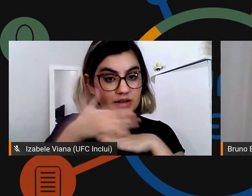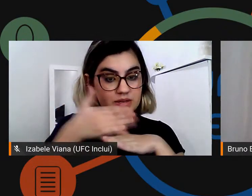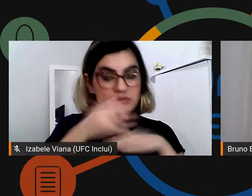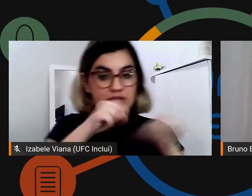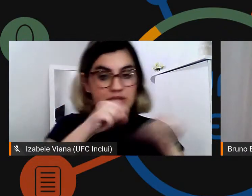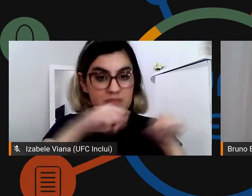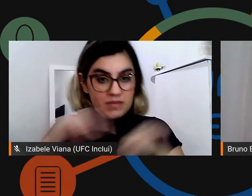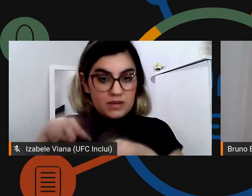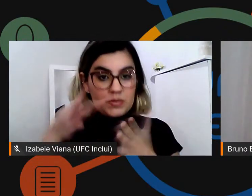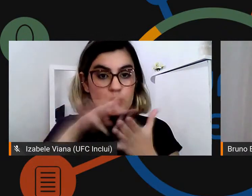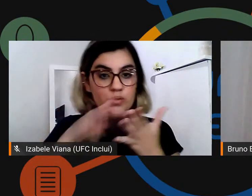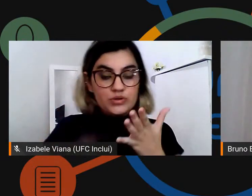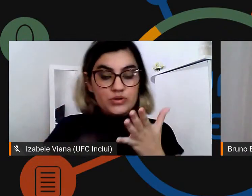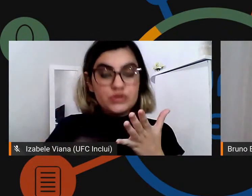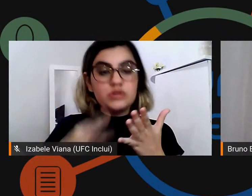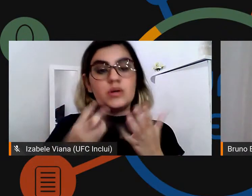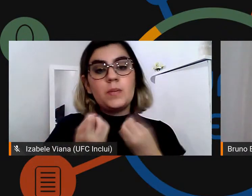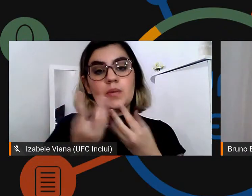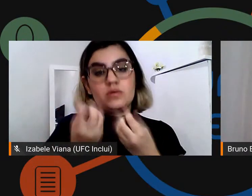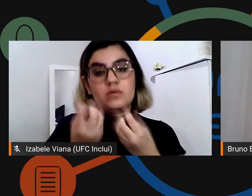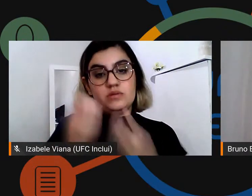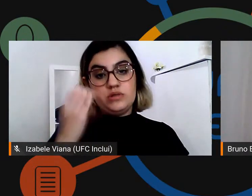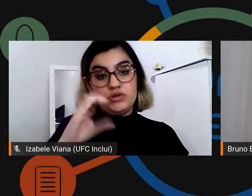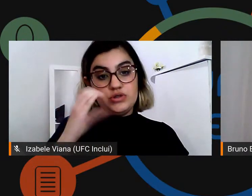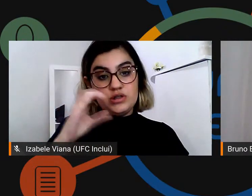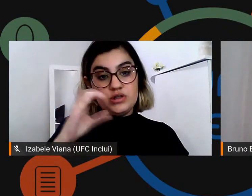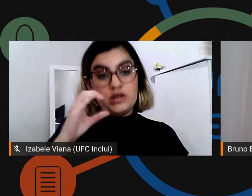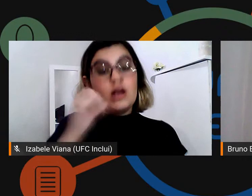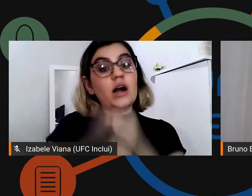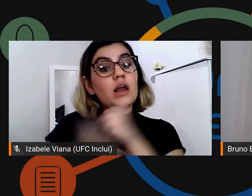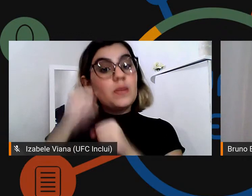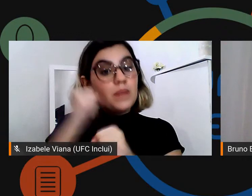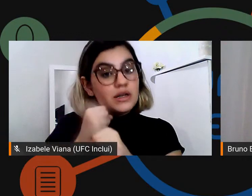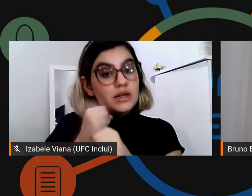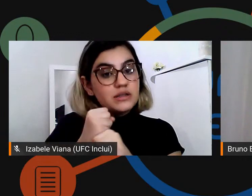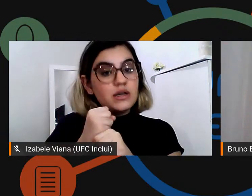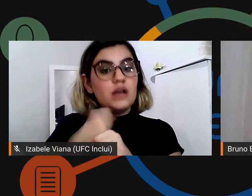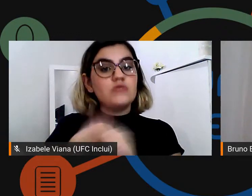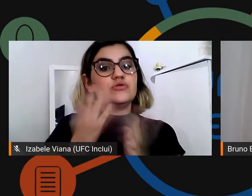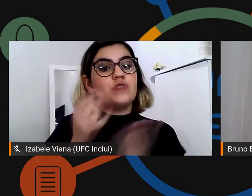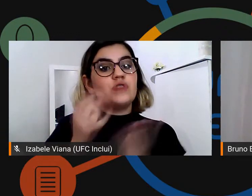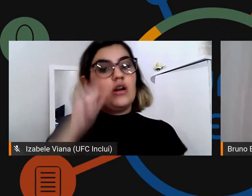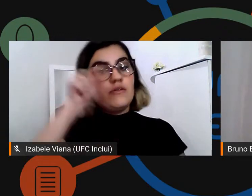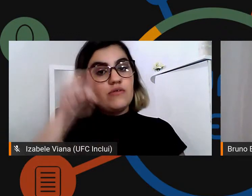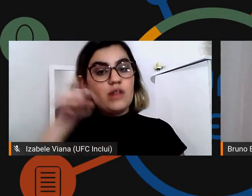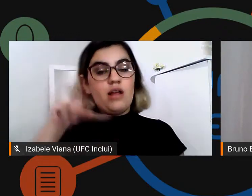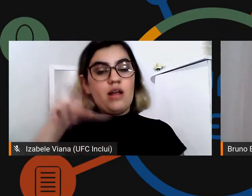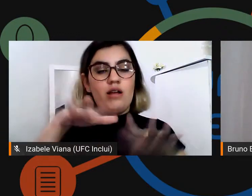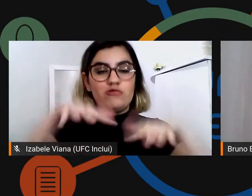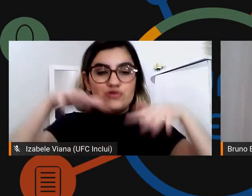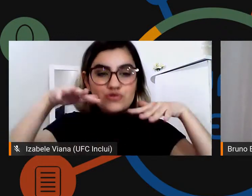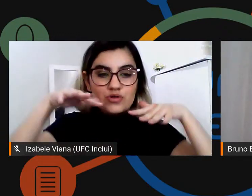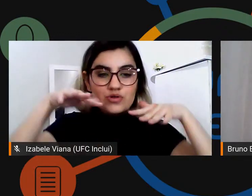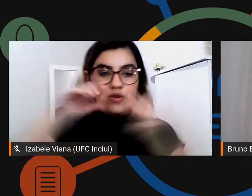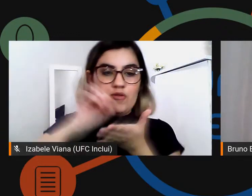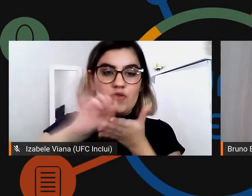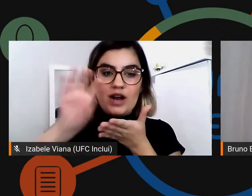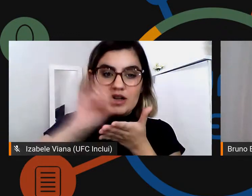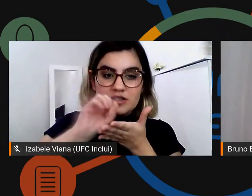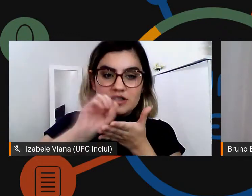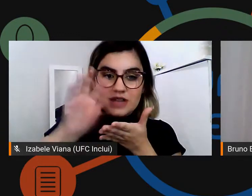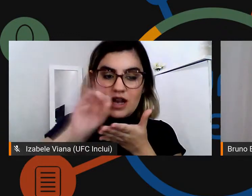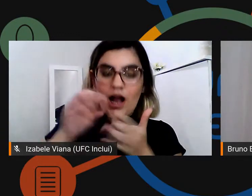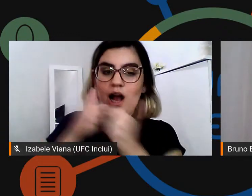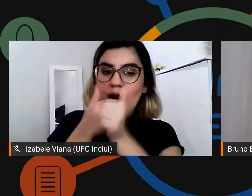passado estive presencialmente aí no auditório da Faculdade de Educação, acompanhando o SMPC, e foi muito